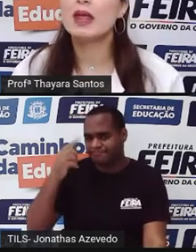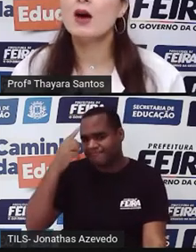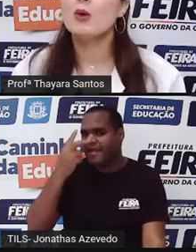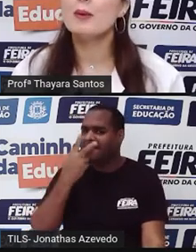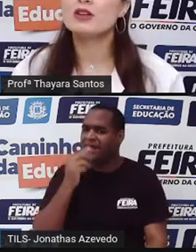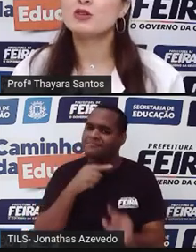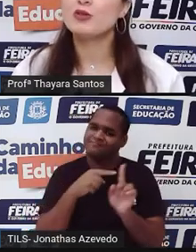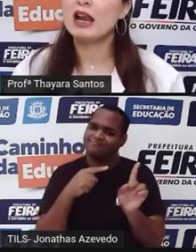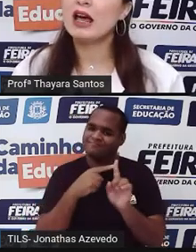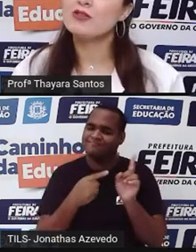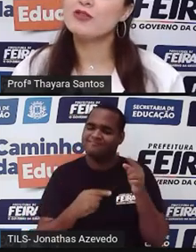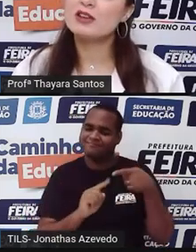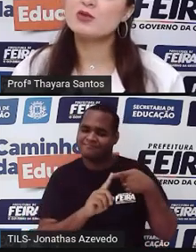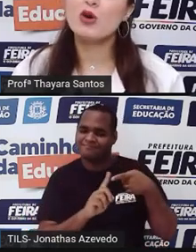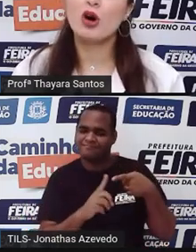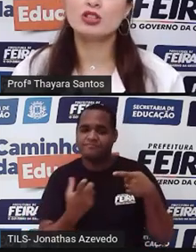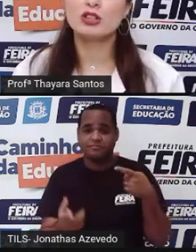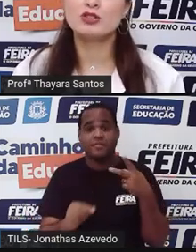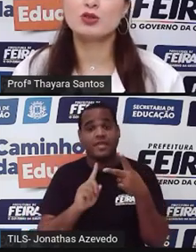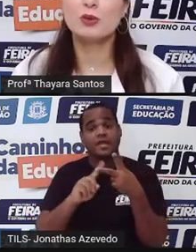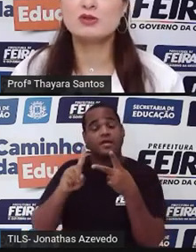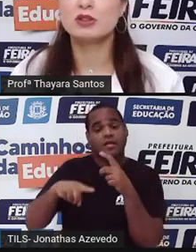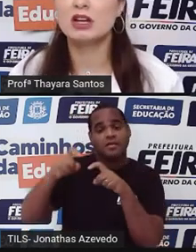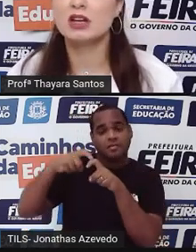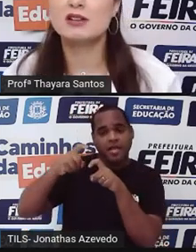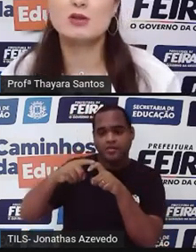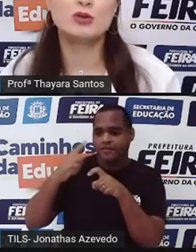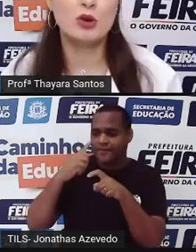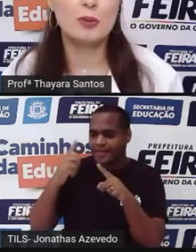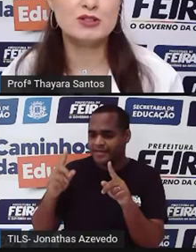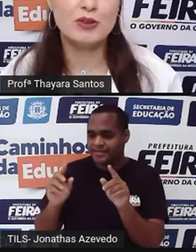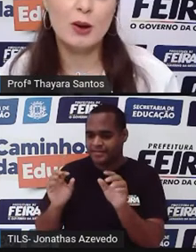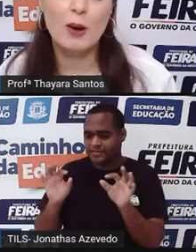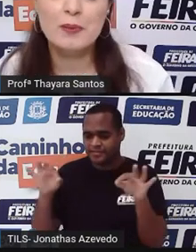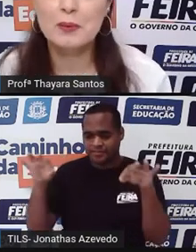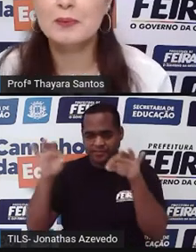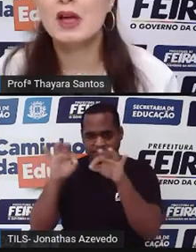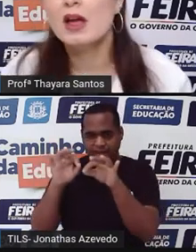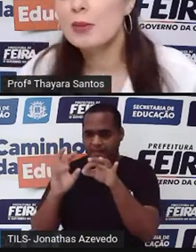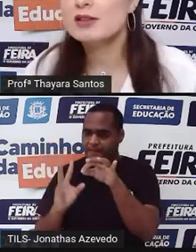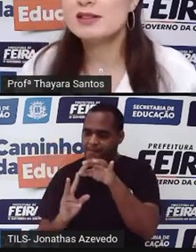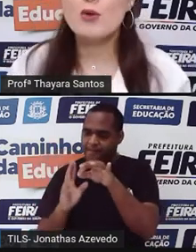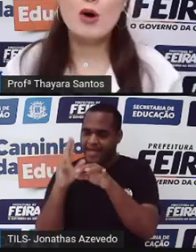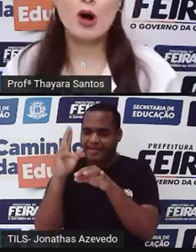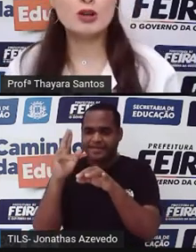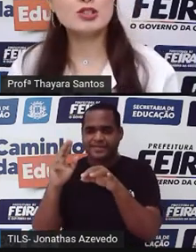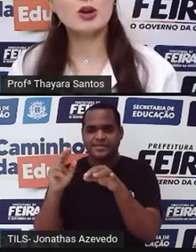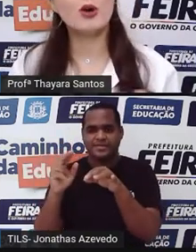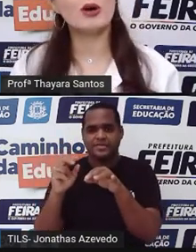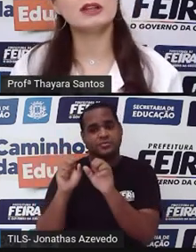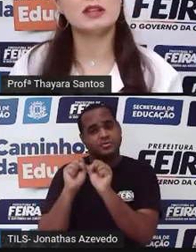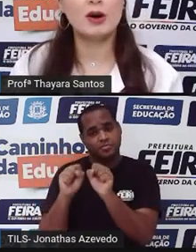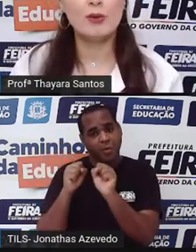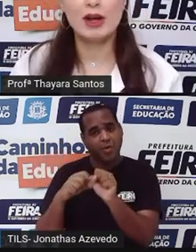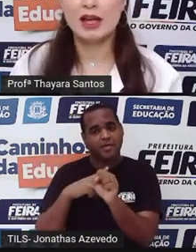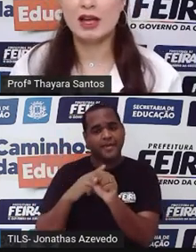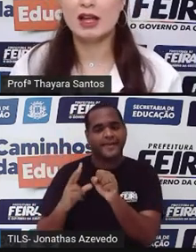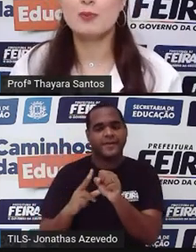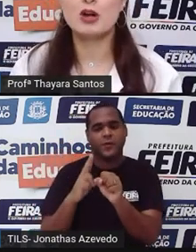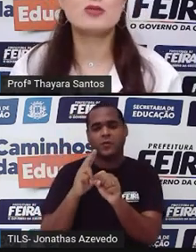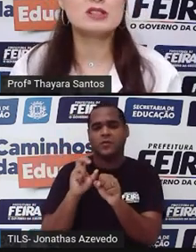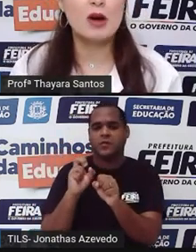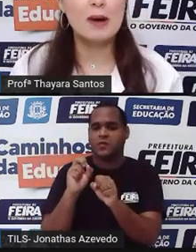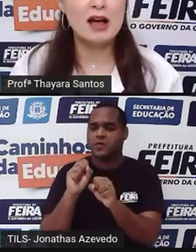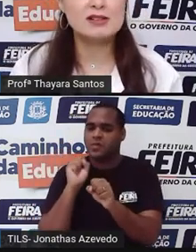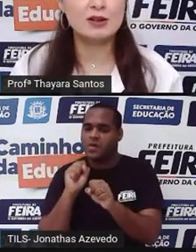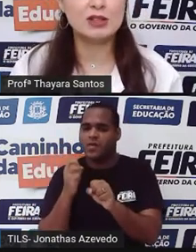vasectomia O médico vai lá faz um corte nas tubas uterinas a trompa de falópio pode ser um corte ou então